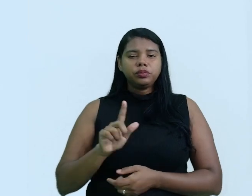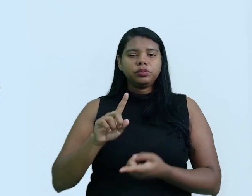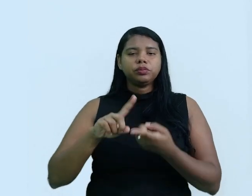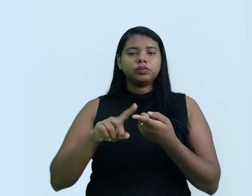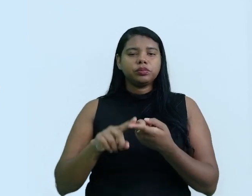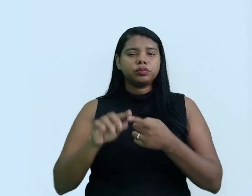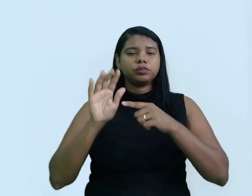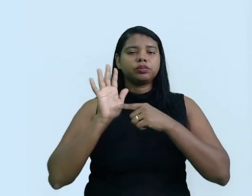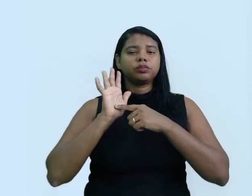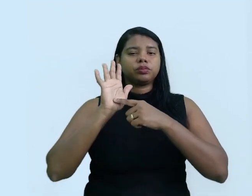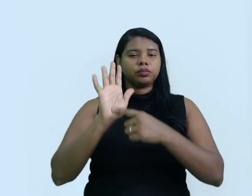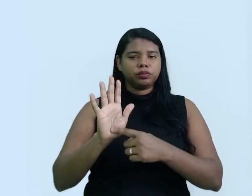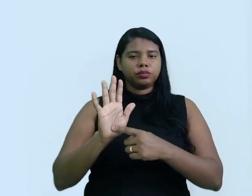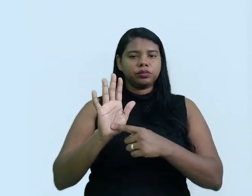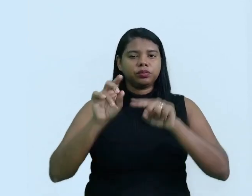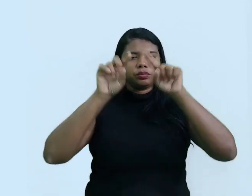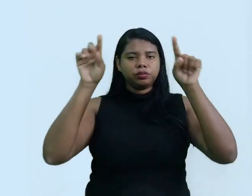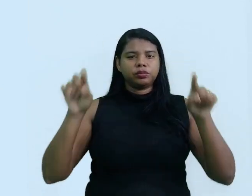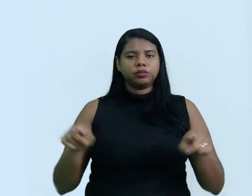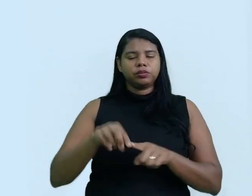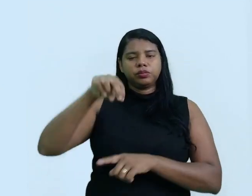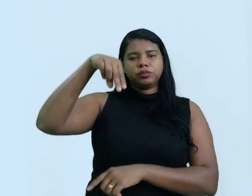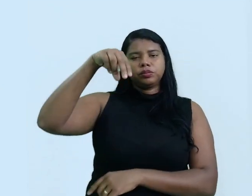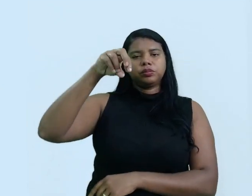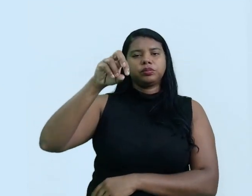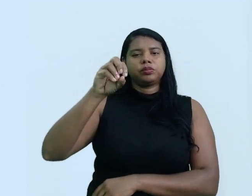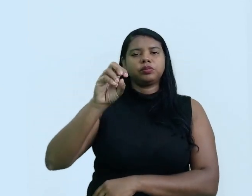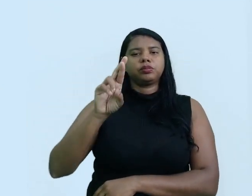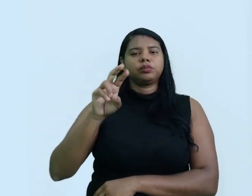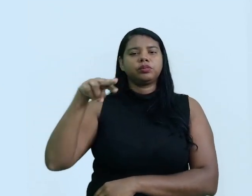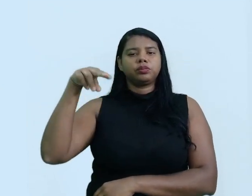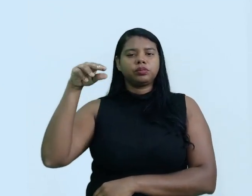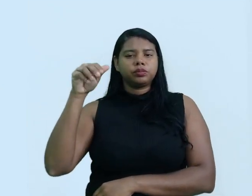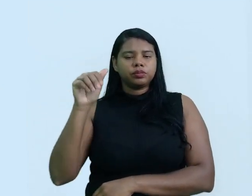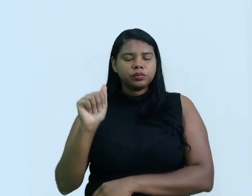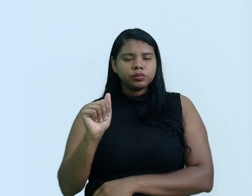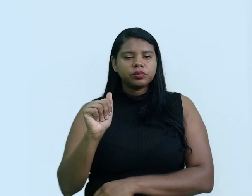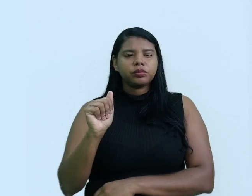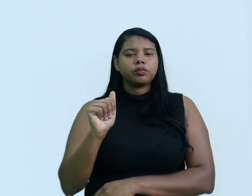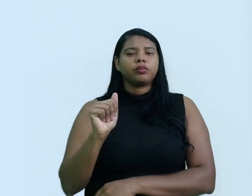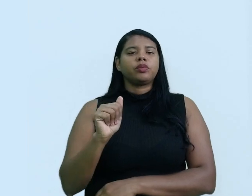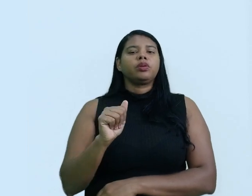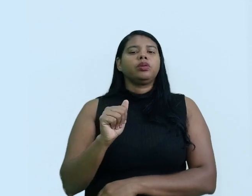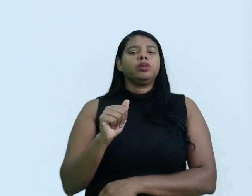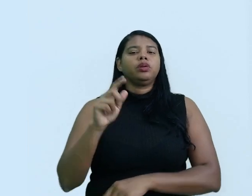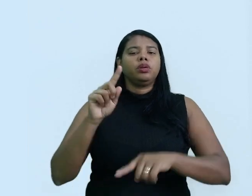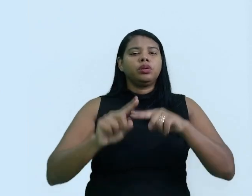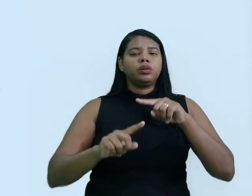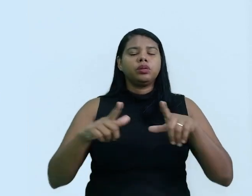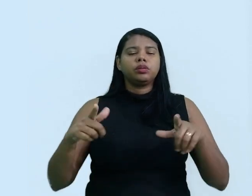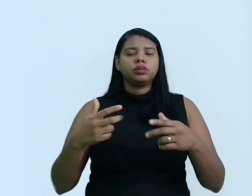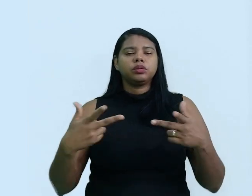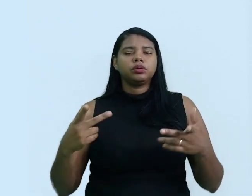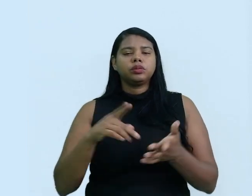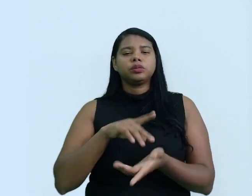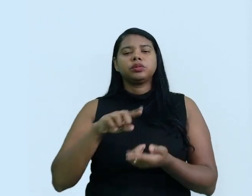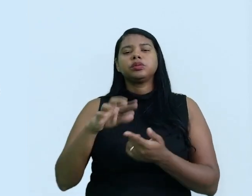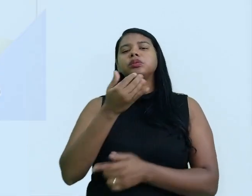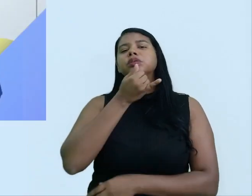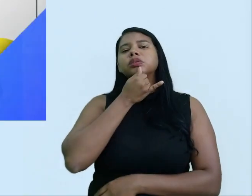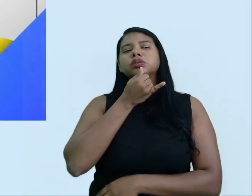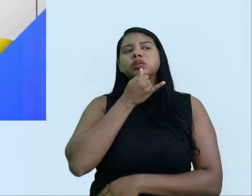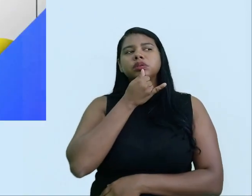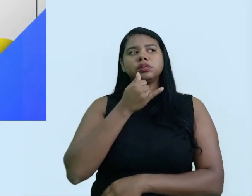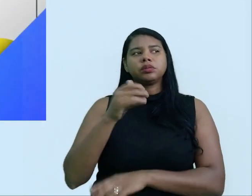bem destacado na norma é em relação aos resíduos que é gerado pela própria atividade, tá? A gente tem um exemplo aí da